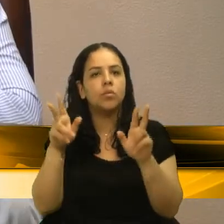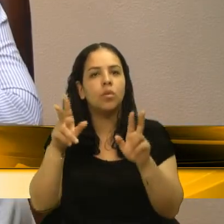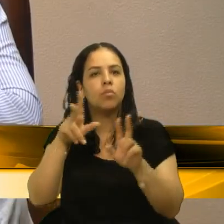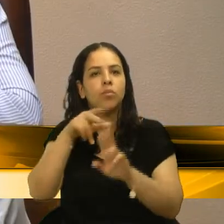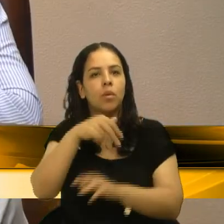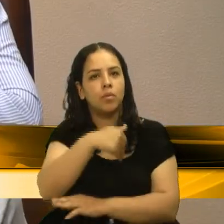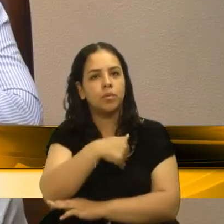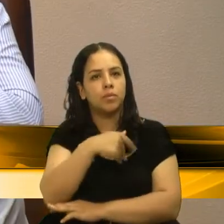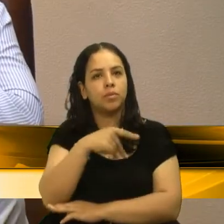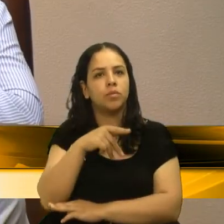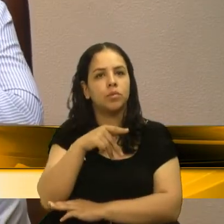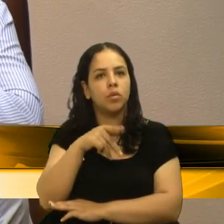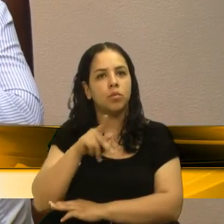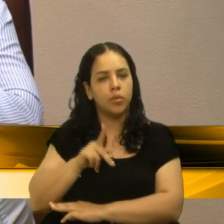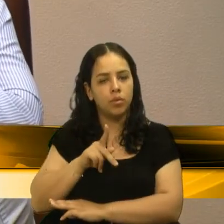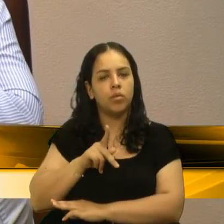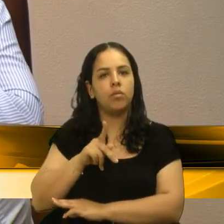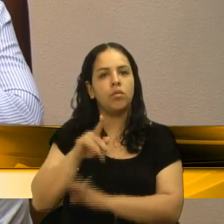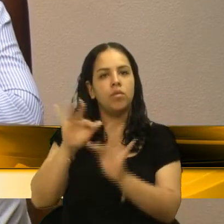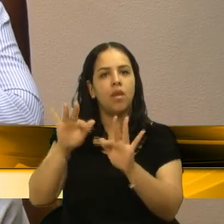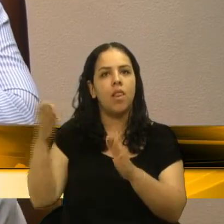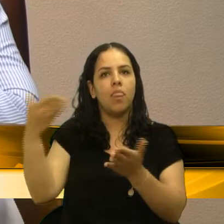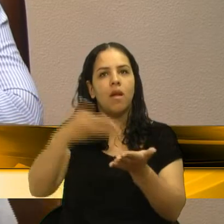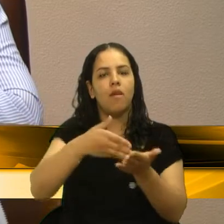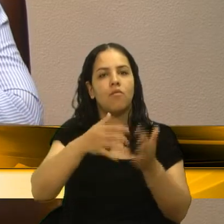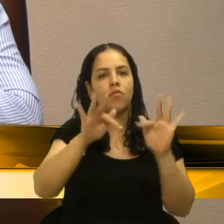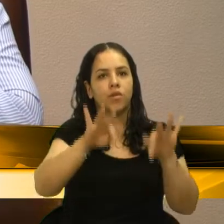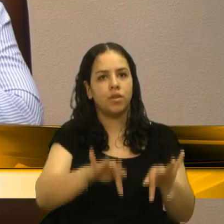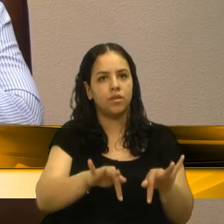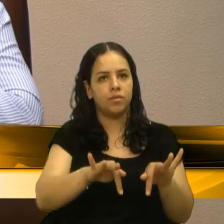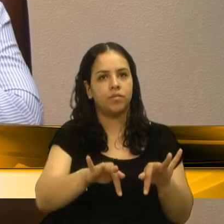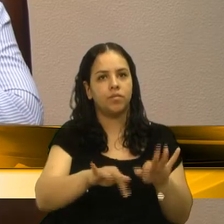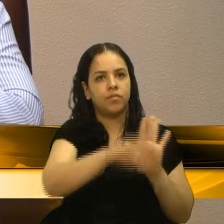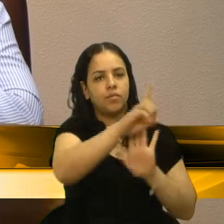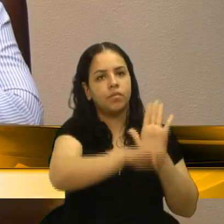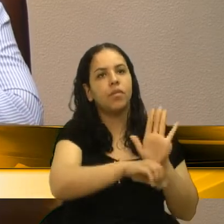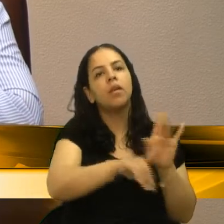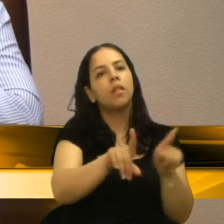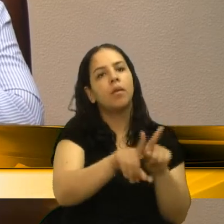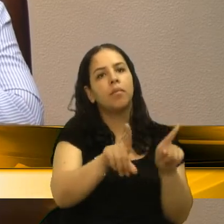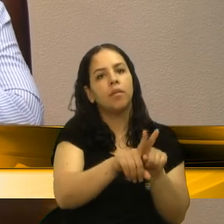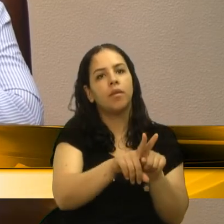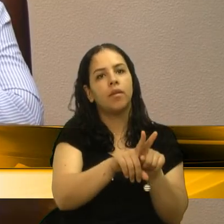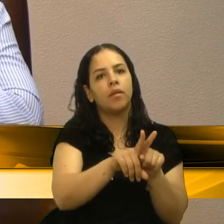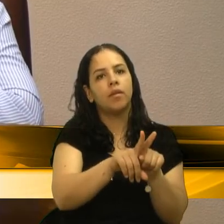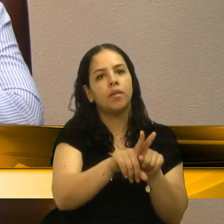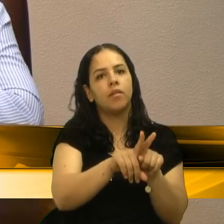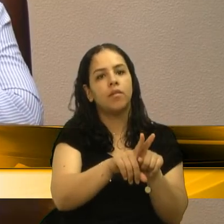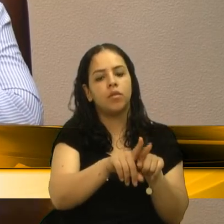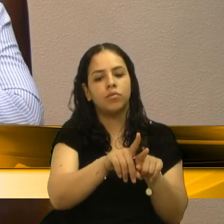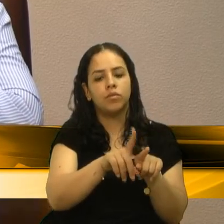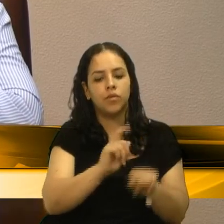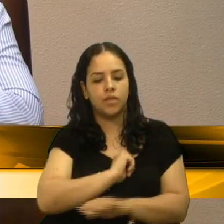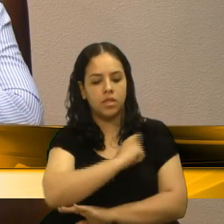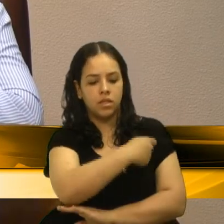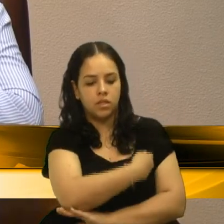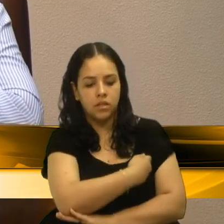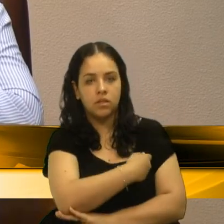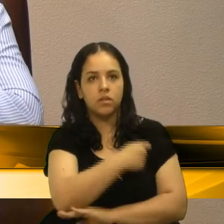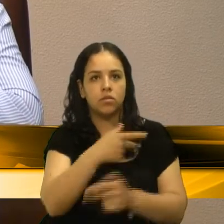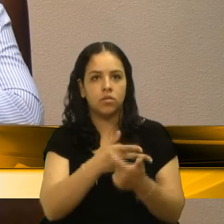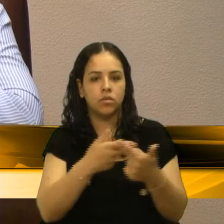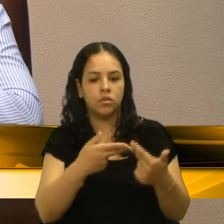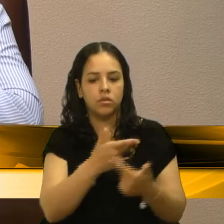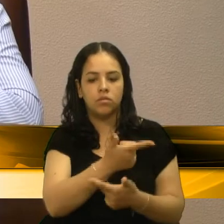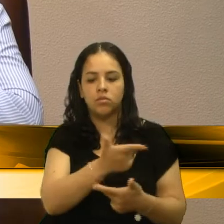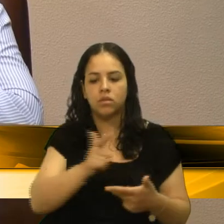ele acompanhou todo esse processo até o fim. A publicação do decreto cabe ao Ministério Público Federal fiscalizar situações, inclusive, de